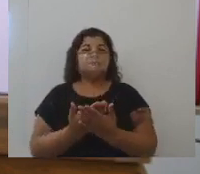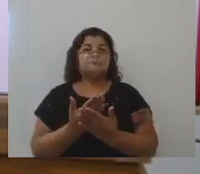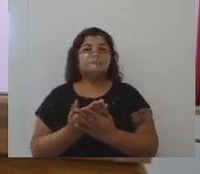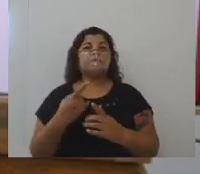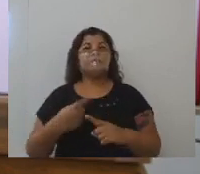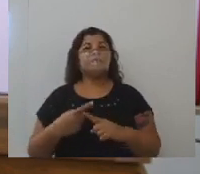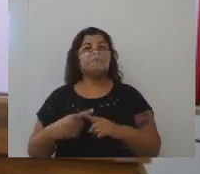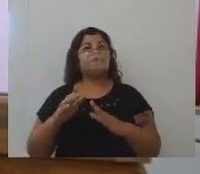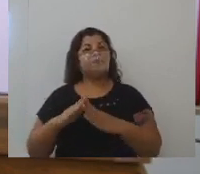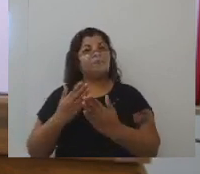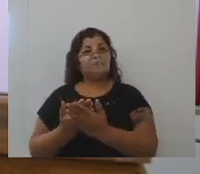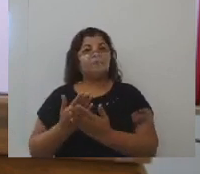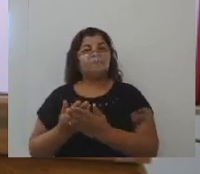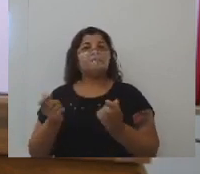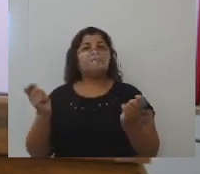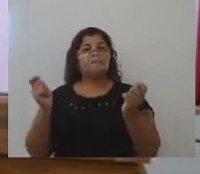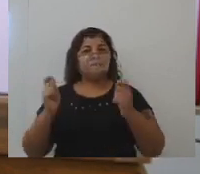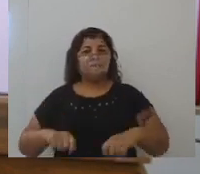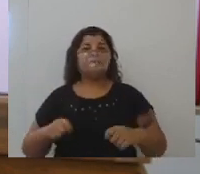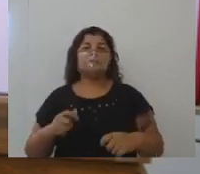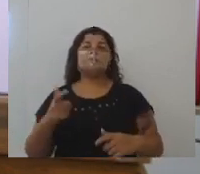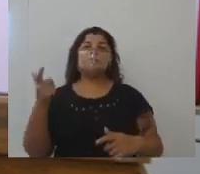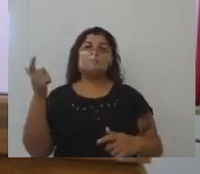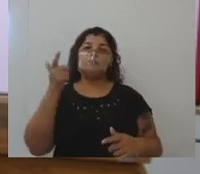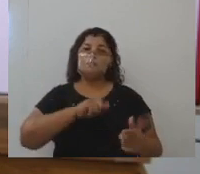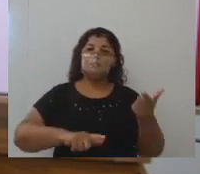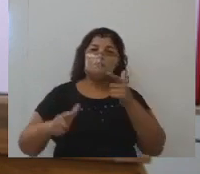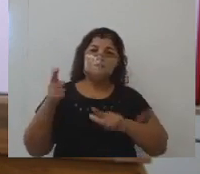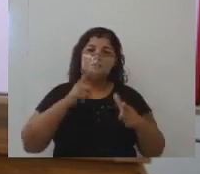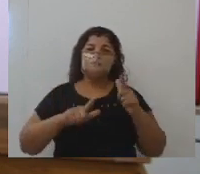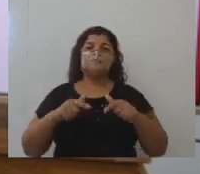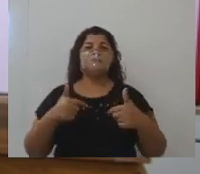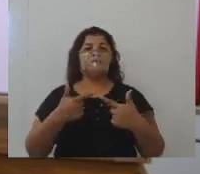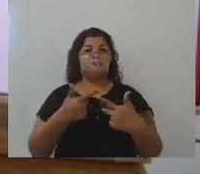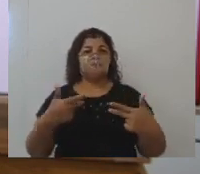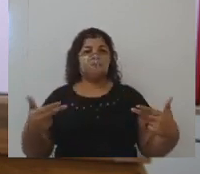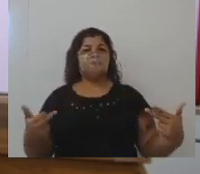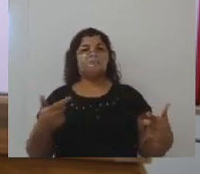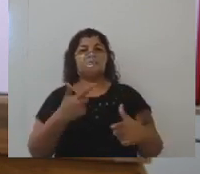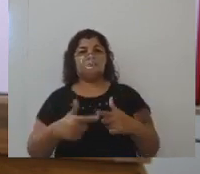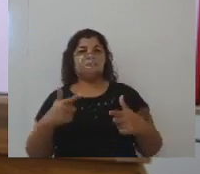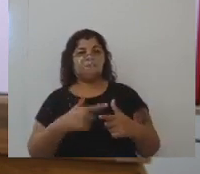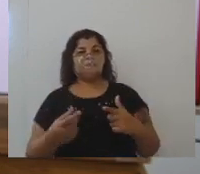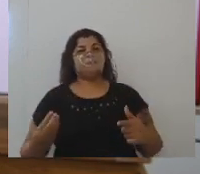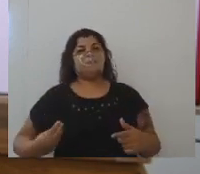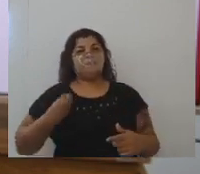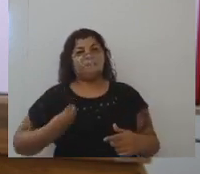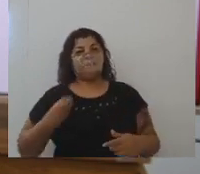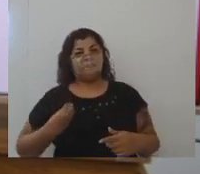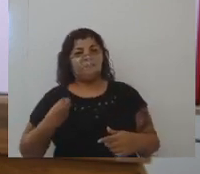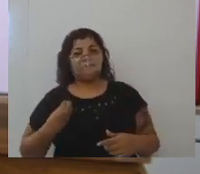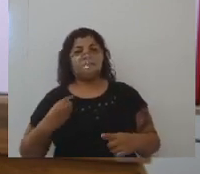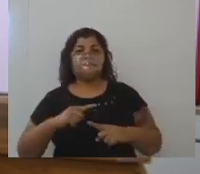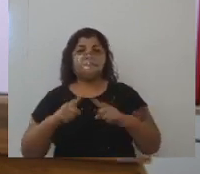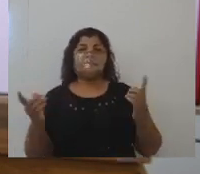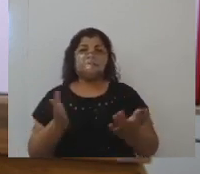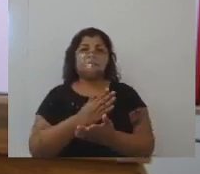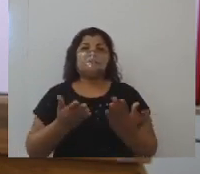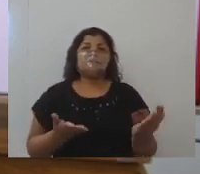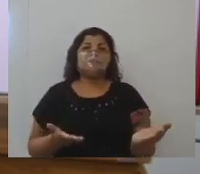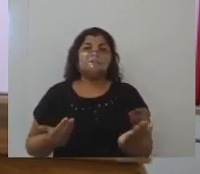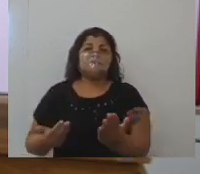a escola que faz com que a gente possa vencer as adversidades da vida. O que eu estou querendo dizer é que muitos jovens